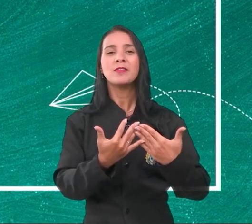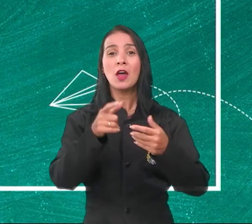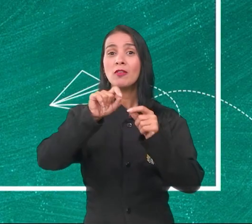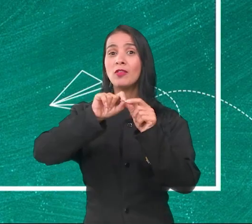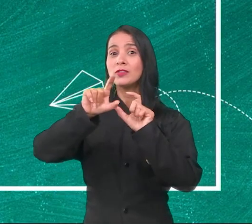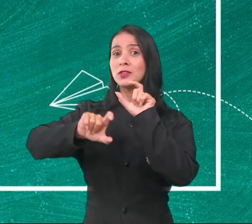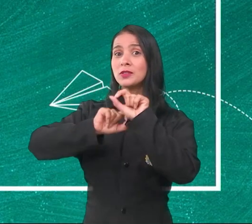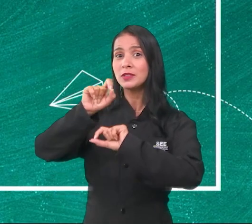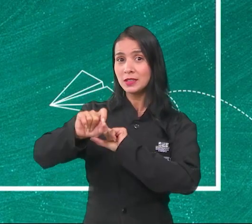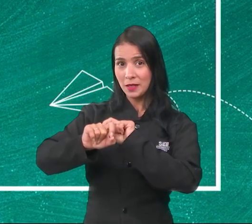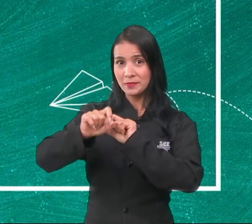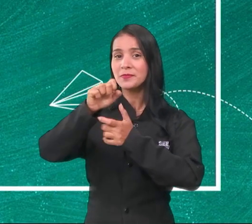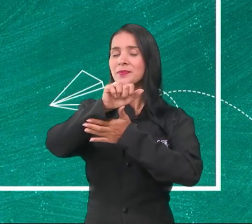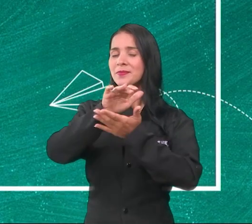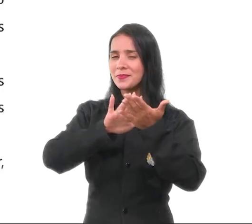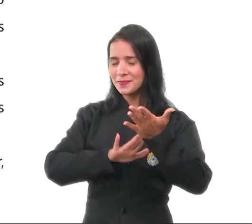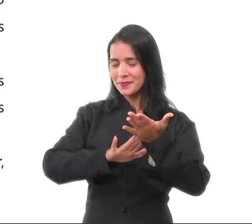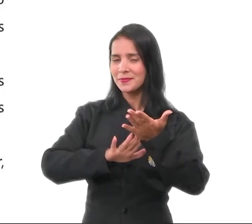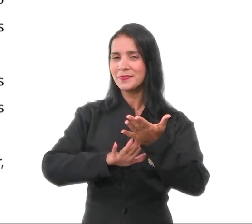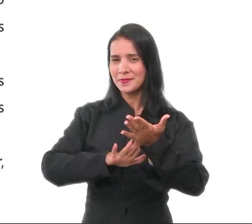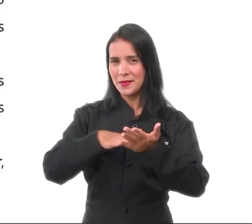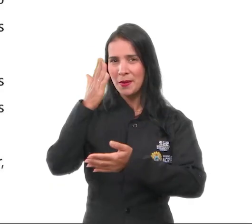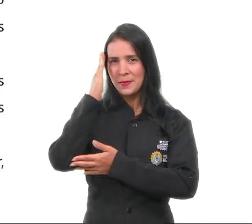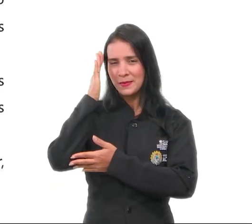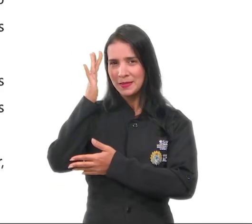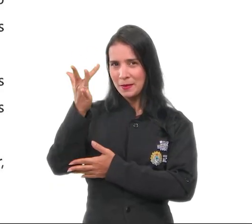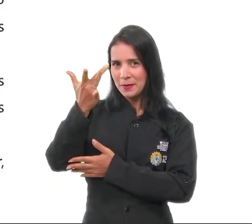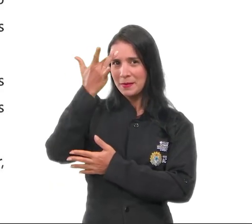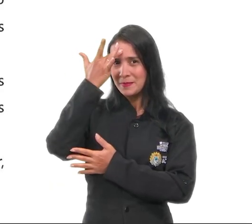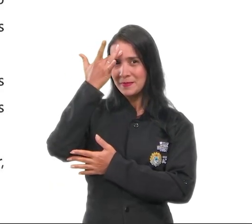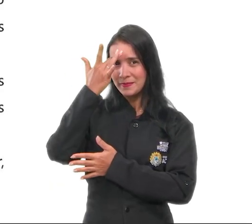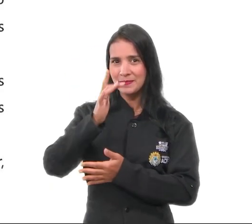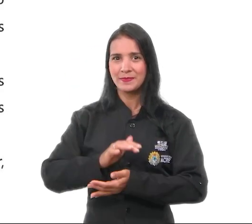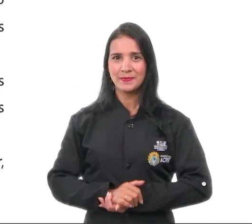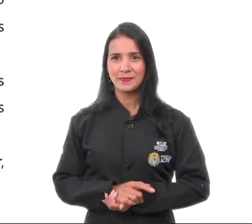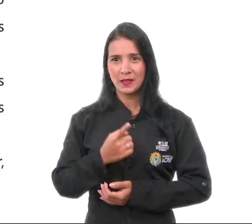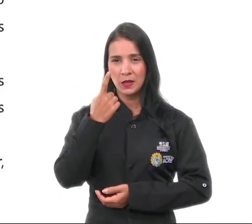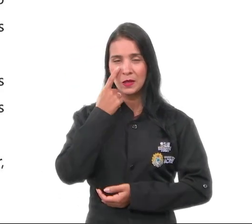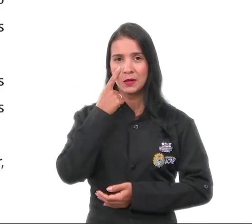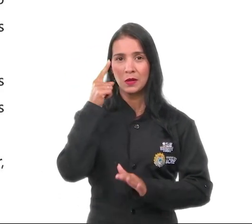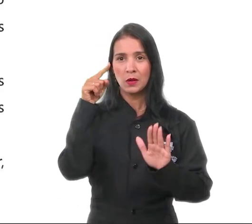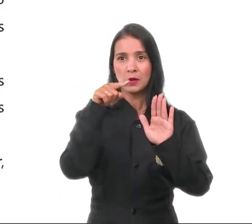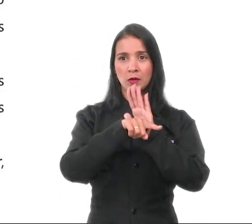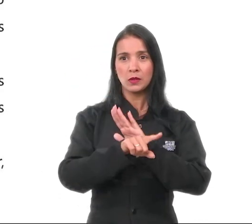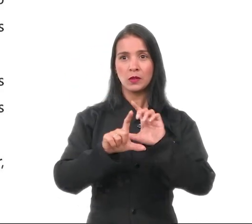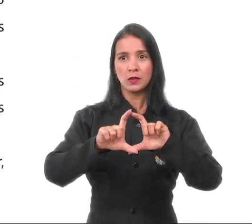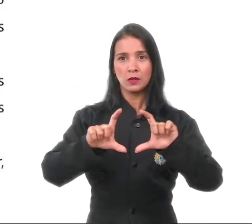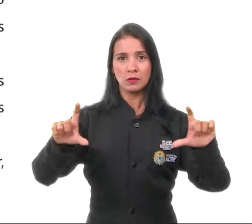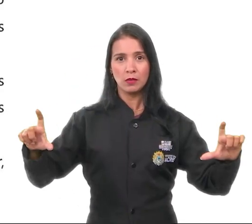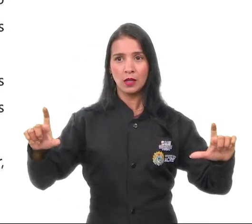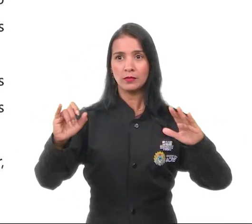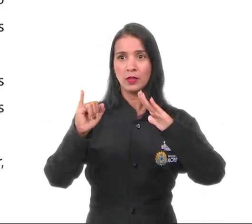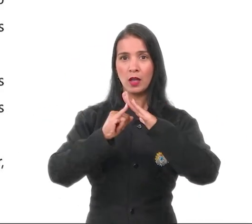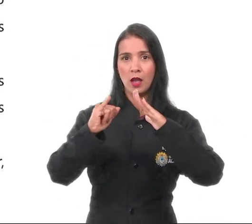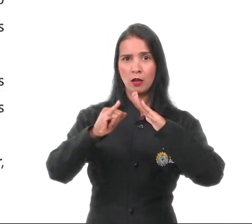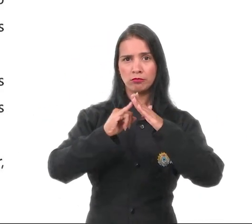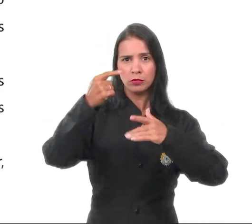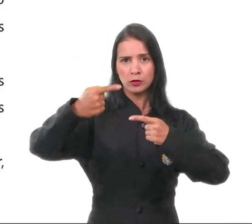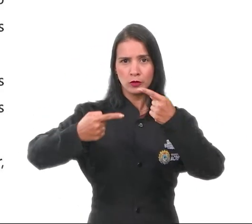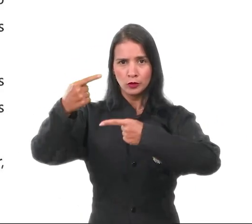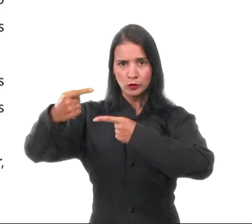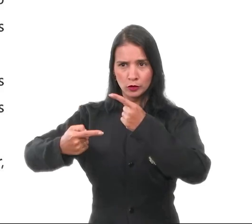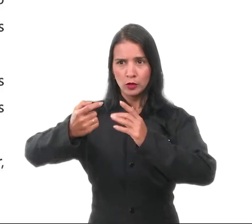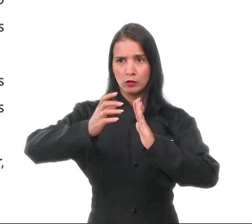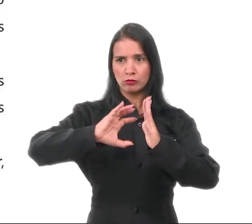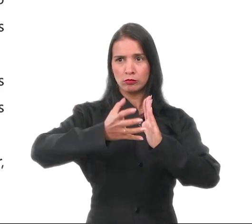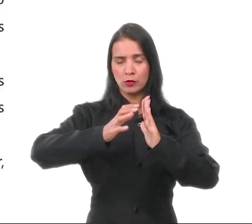para a nossa atividade. Temos aqui a questão. As instituições